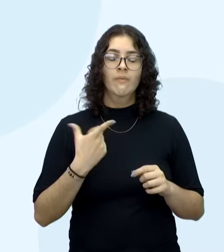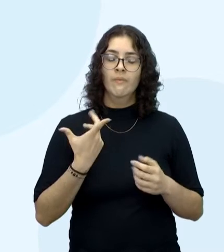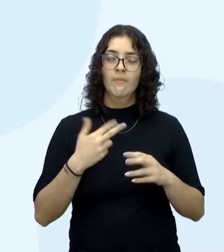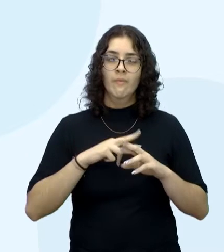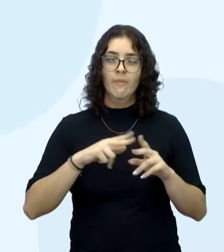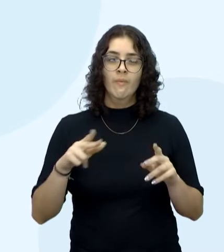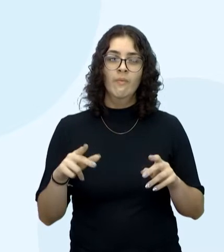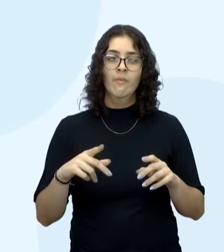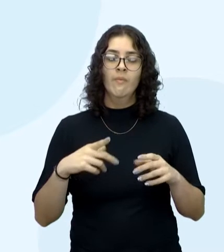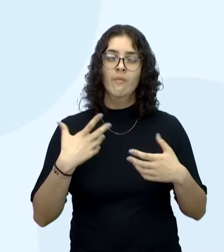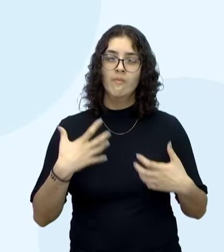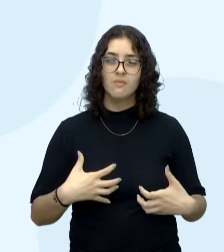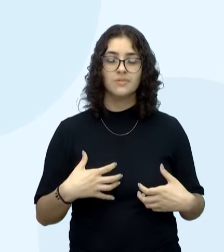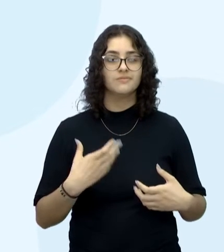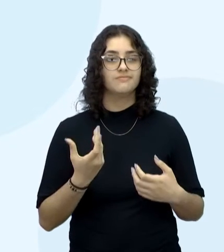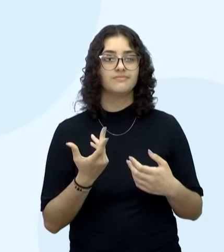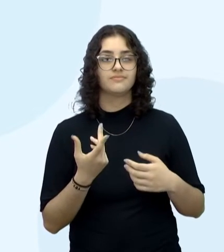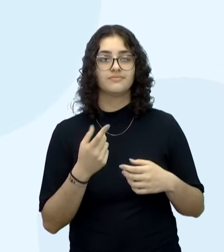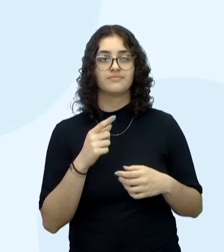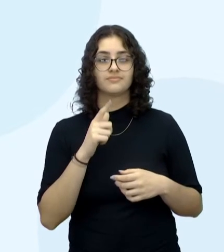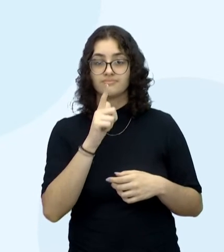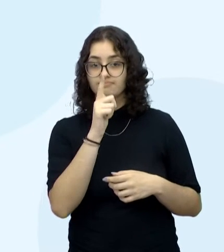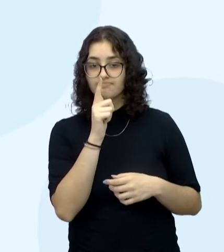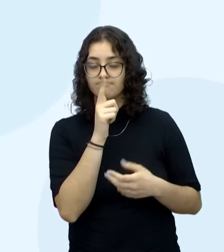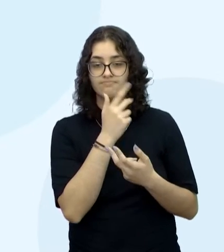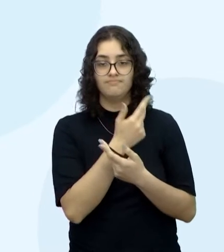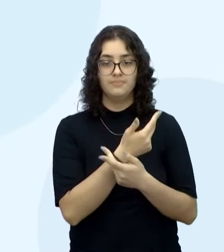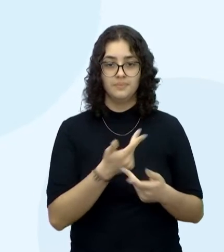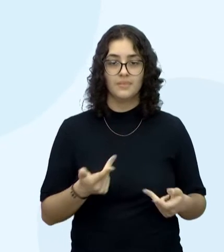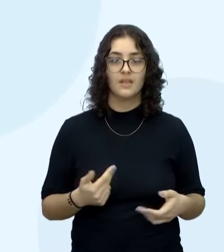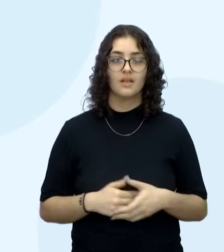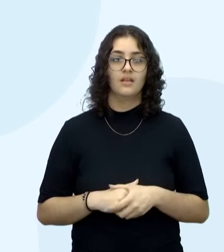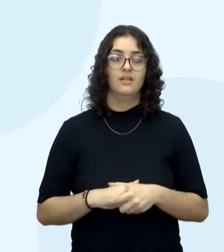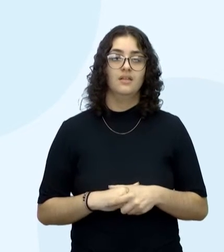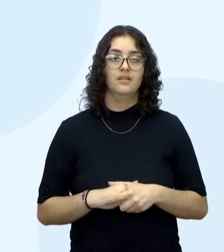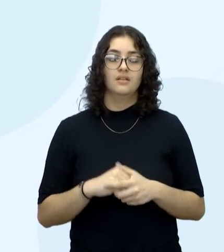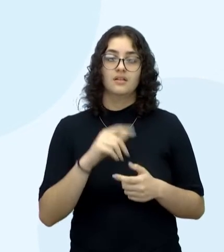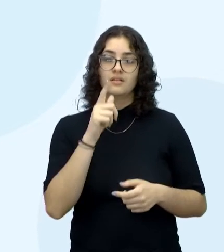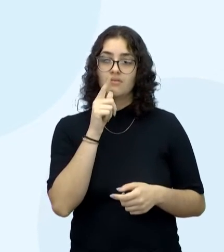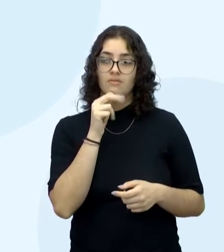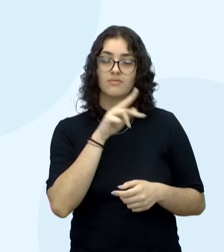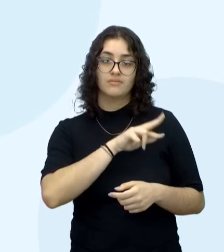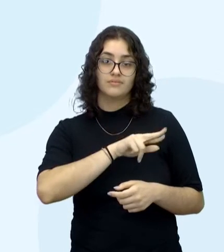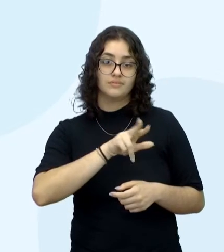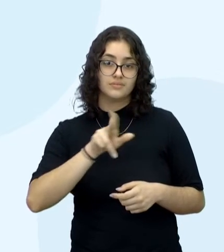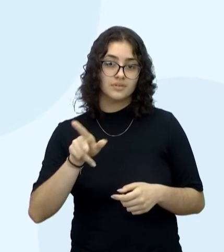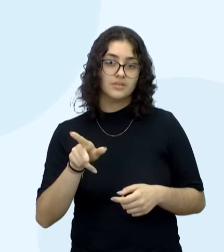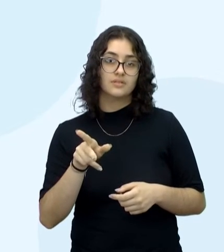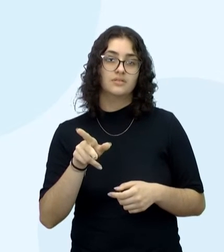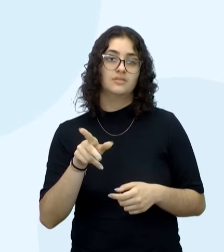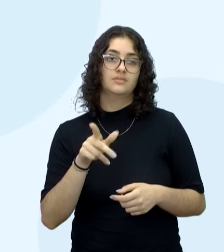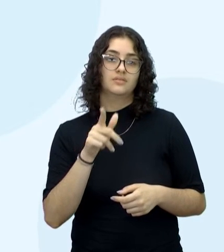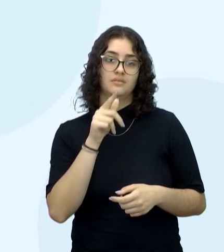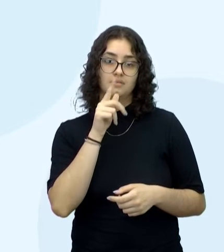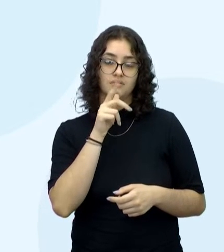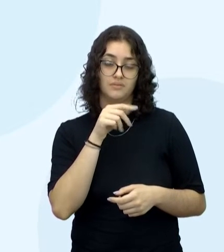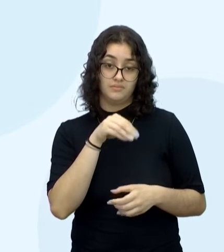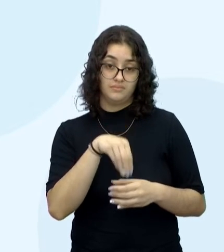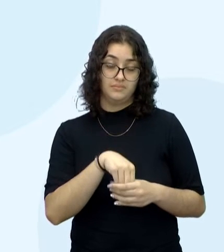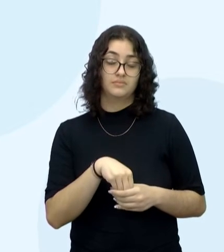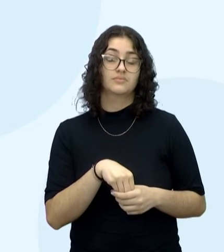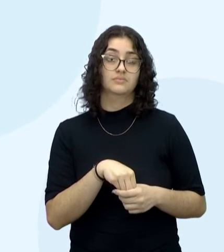mama e de ovário. Se a gente ficar tomando essa água contaminada, cheia de antibiótico, de hormônio,